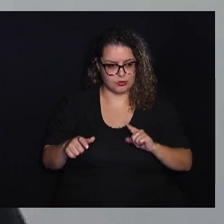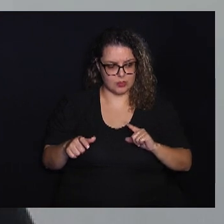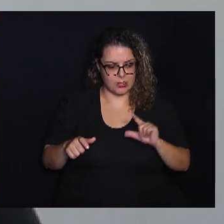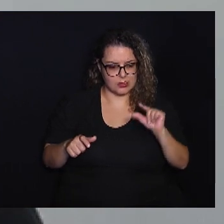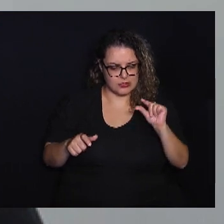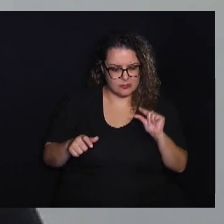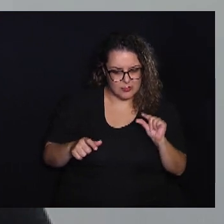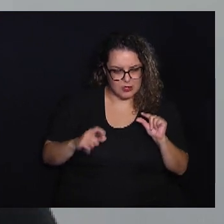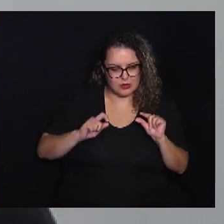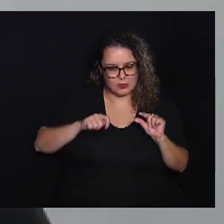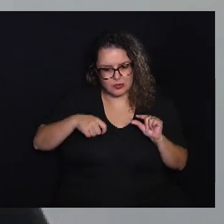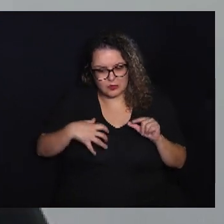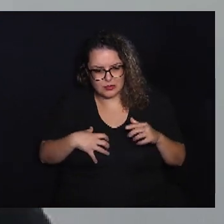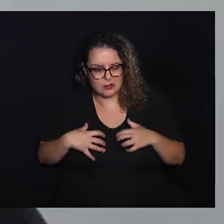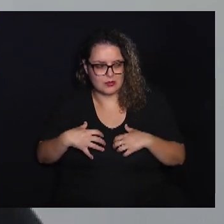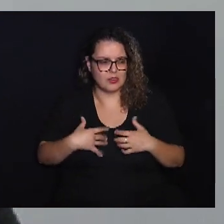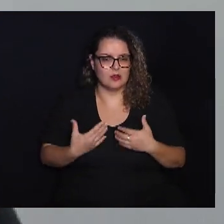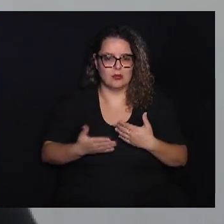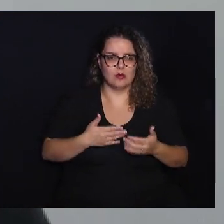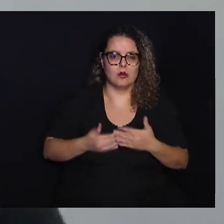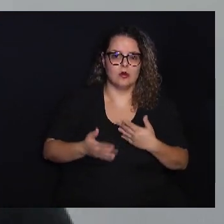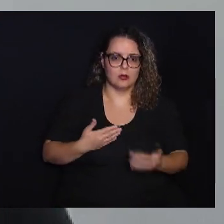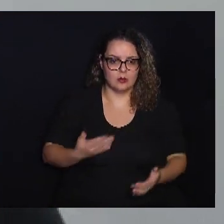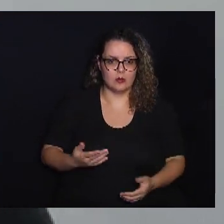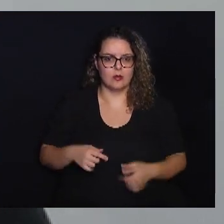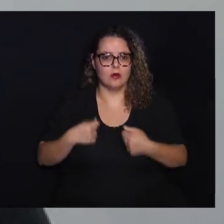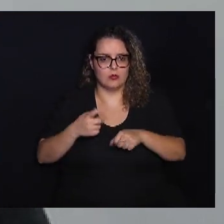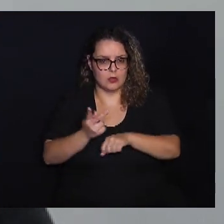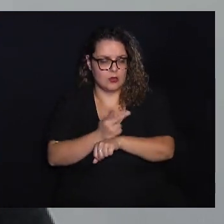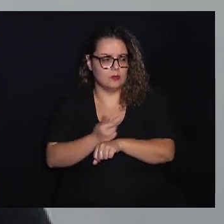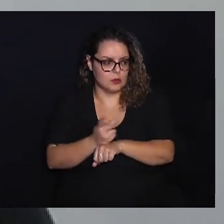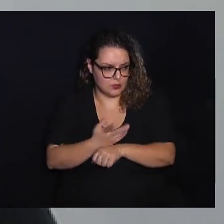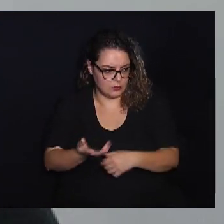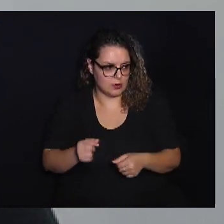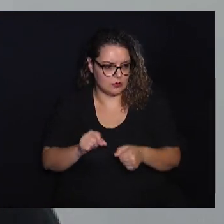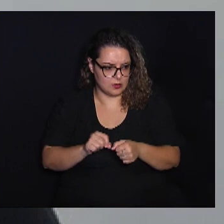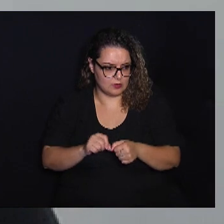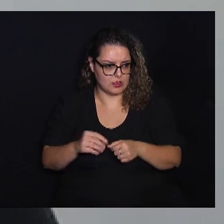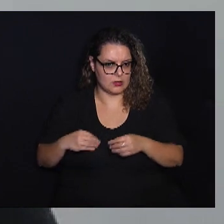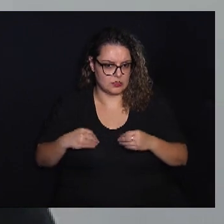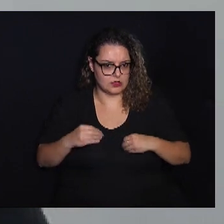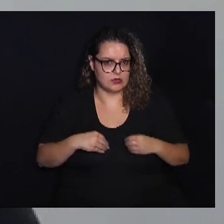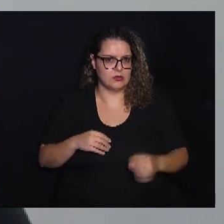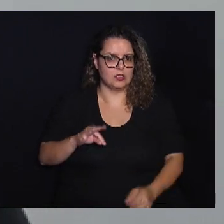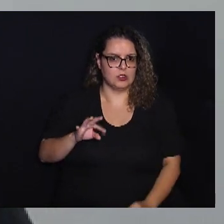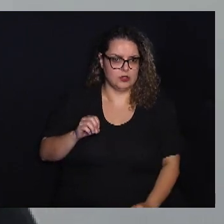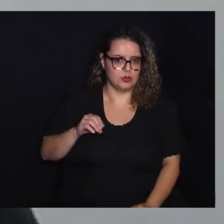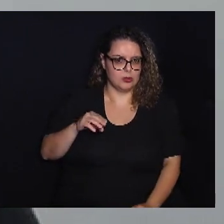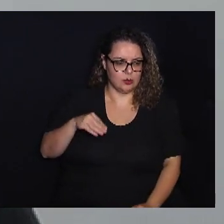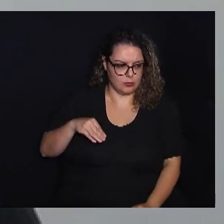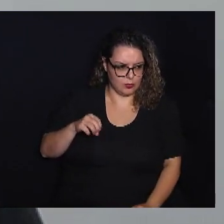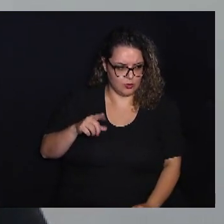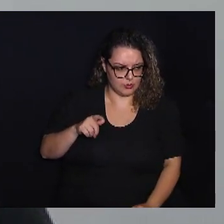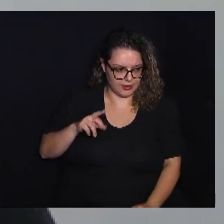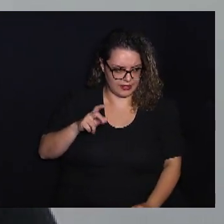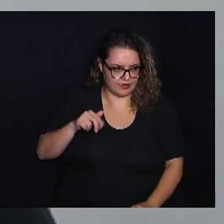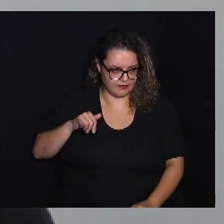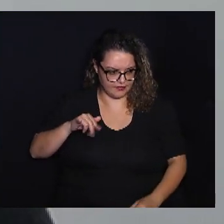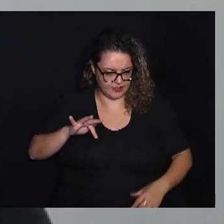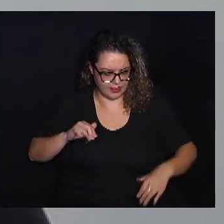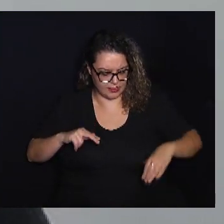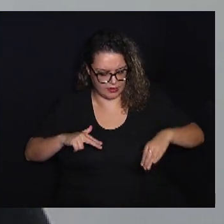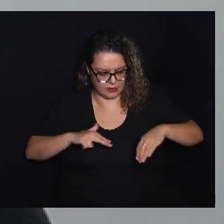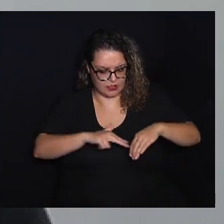uma mamografia, né? Que você faz anual ou a cada 2 anos, né? Então, na verdade, a tomografia de baixa dose, ela se enquadra para esses pacientes